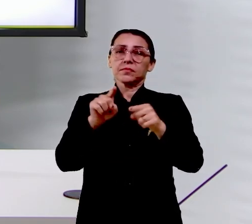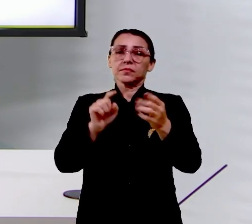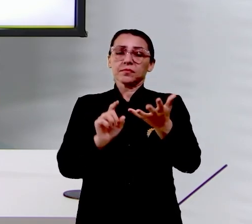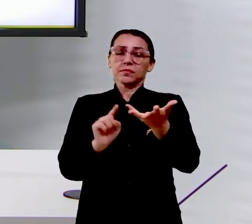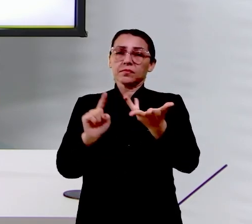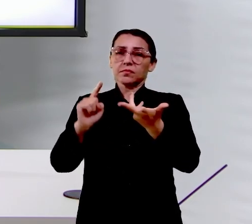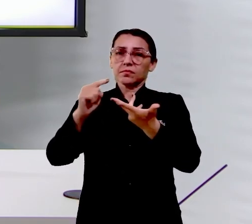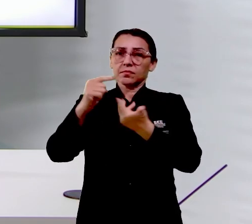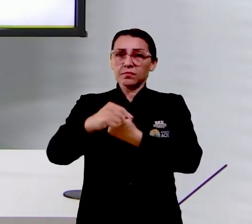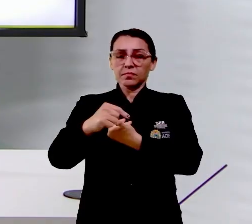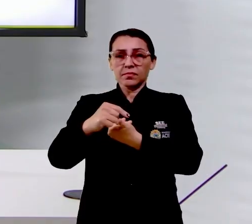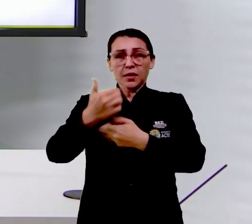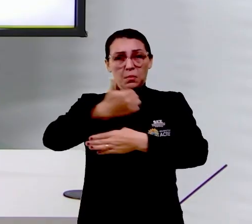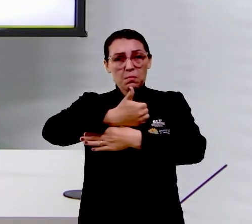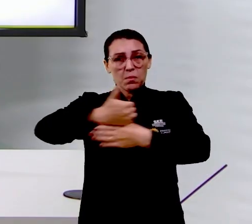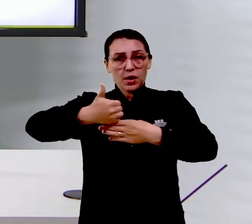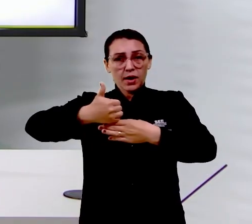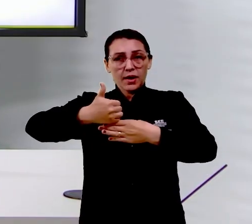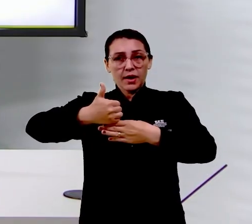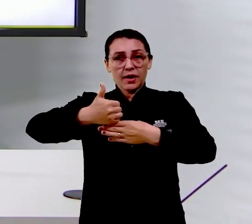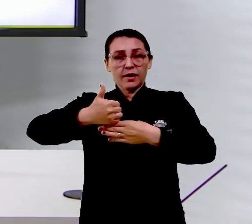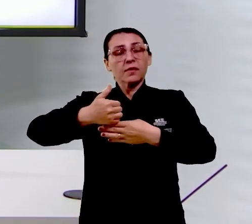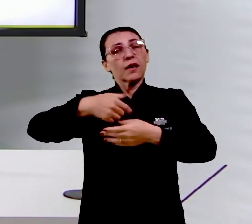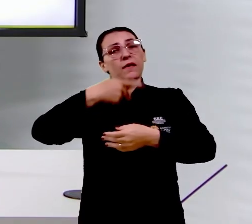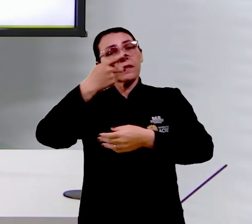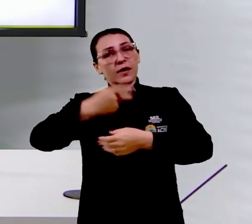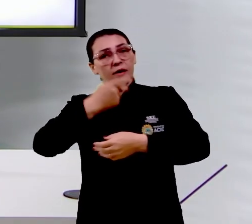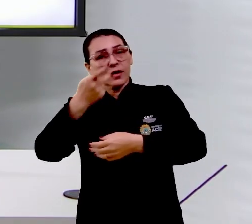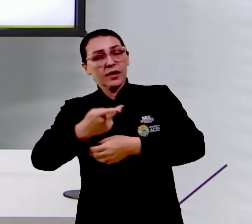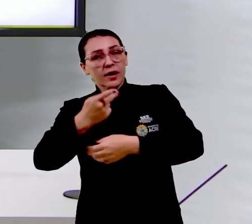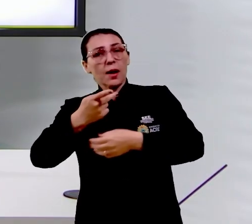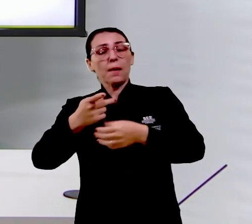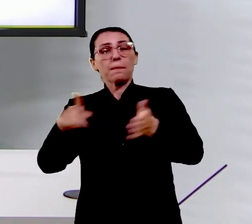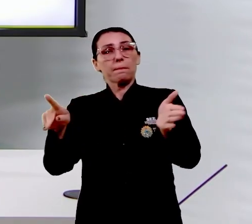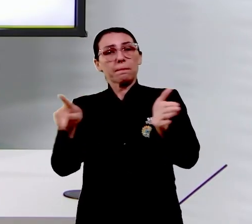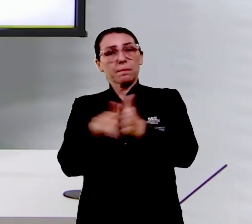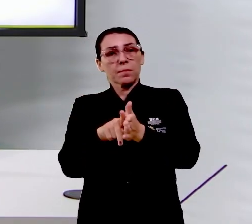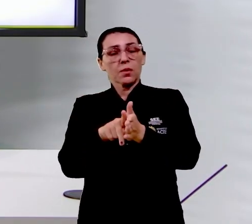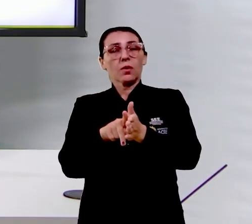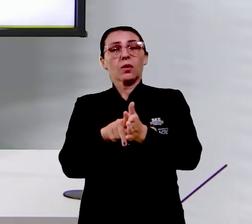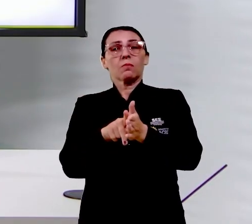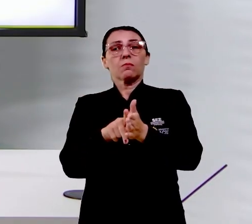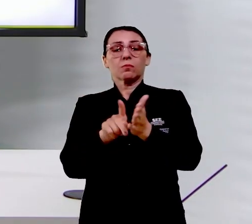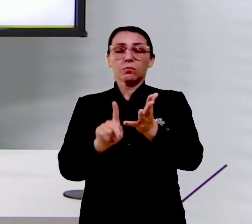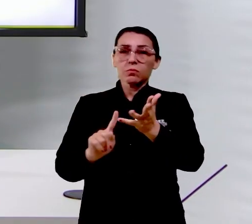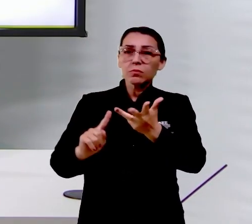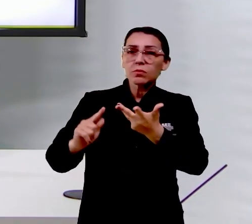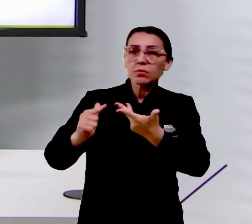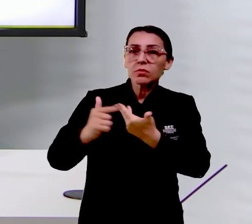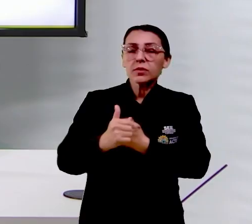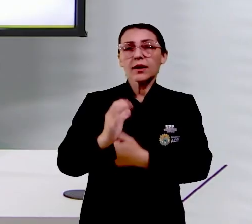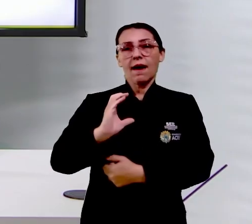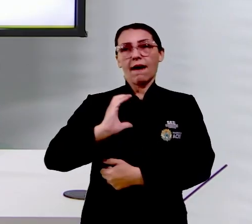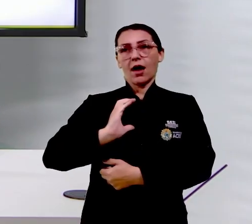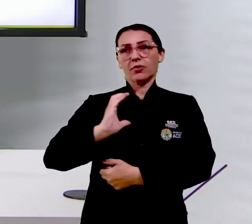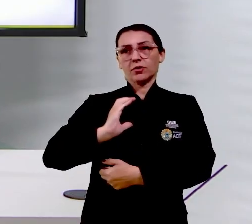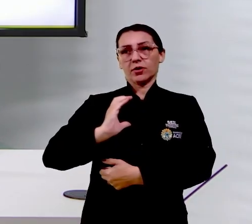da moralidade. Então, vai falar especialmente das questões